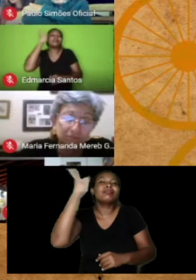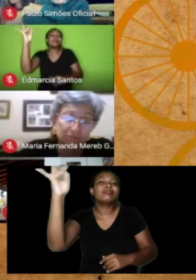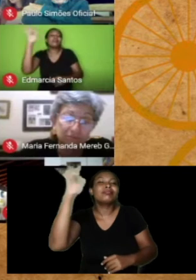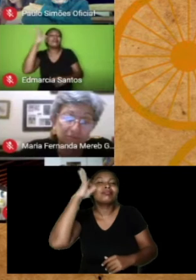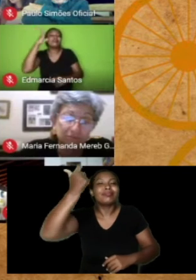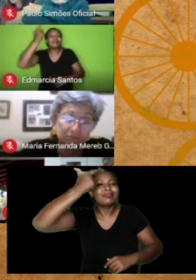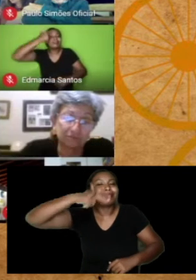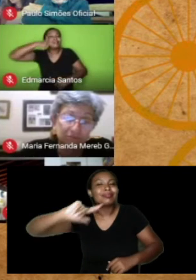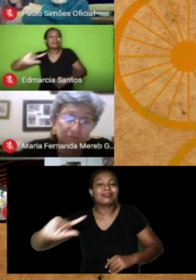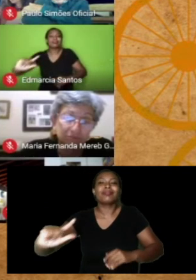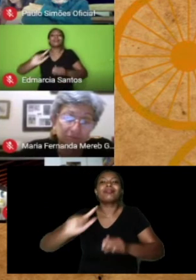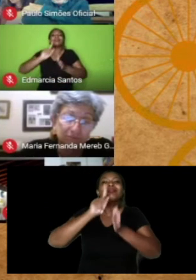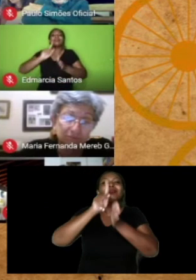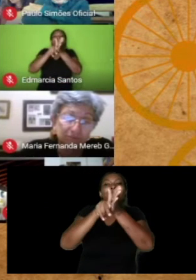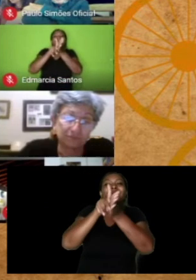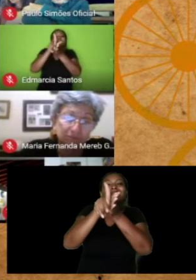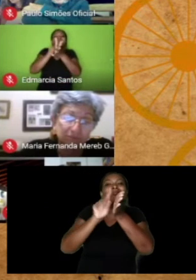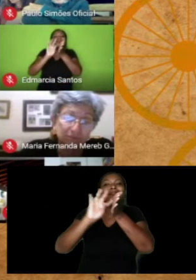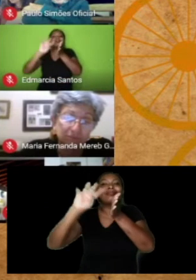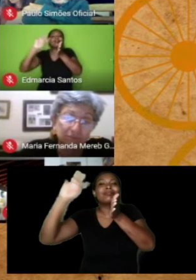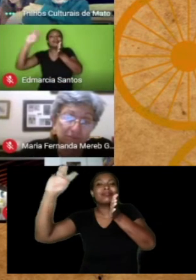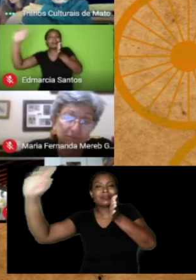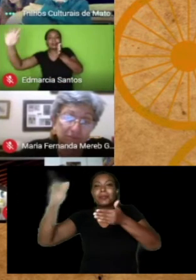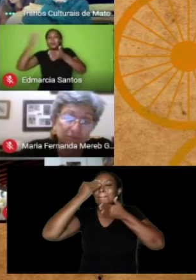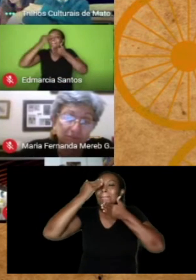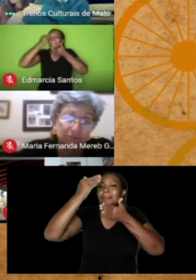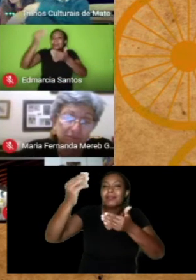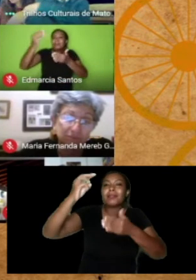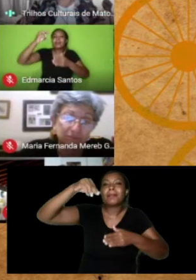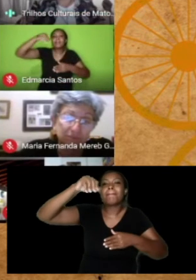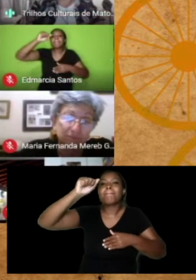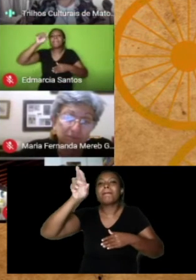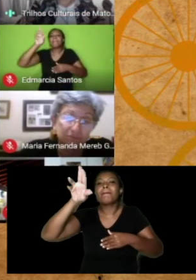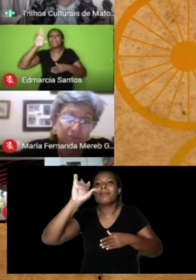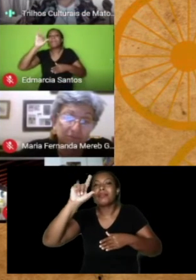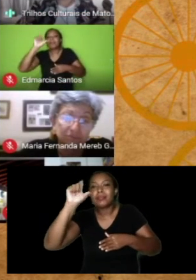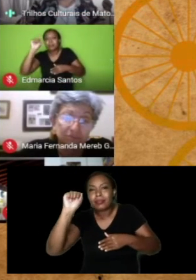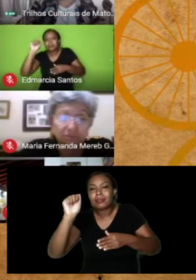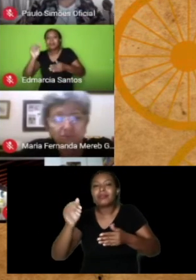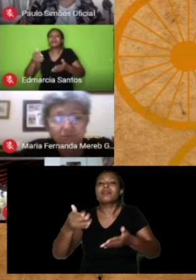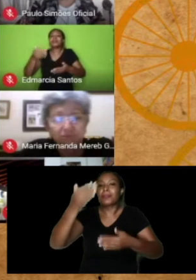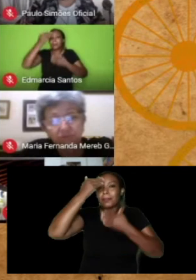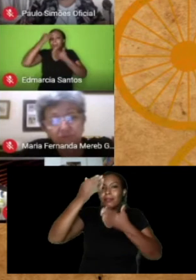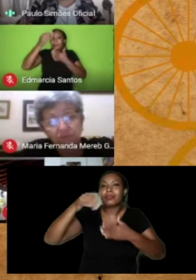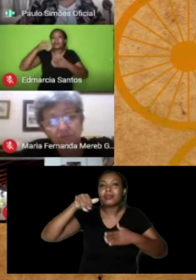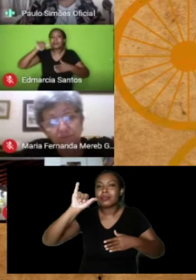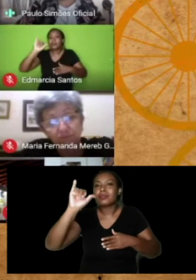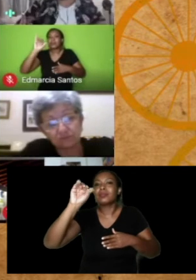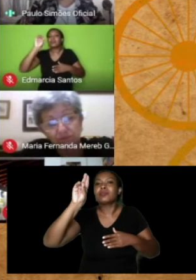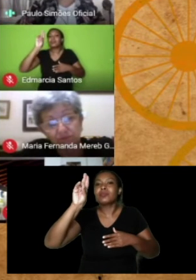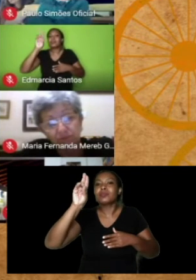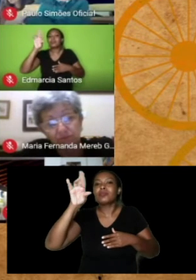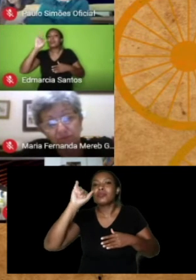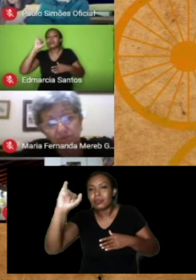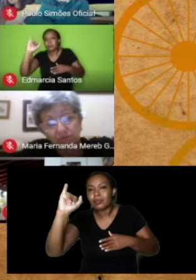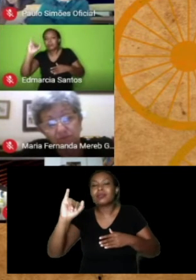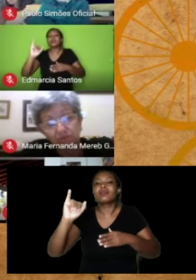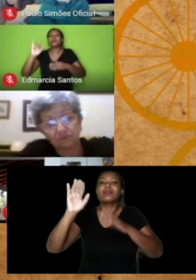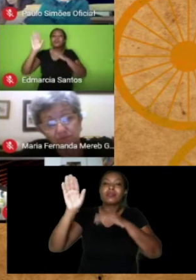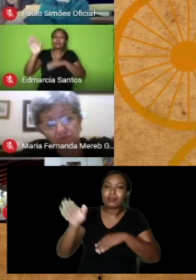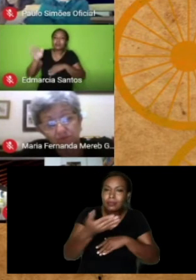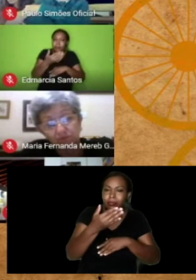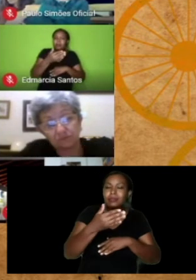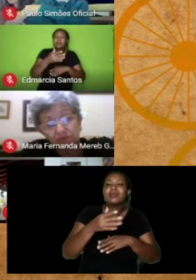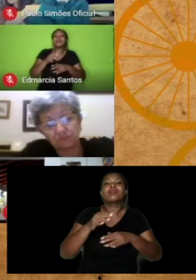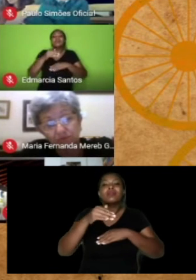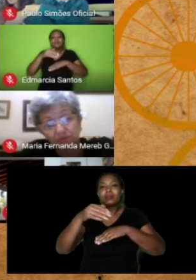trem. Agradecemos a Maria das Graças Duarte, Yuri Espazarpan, Assessoria